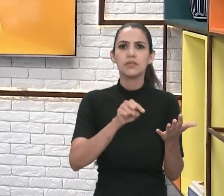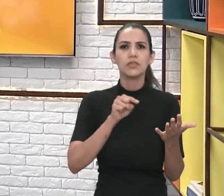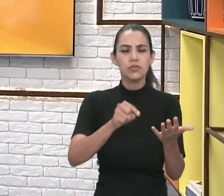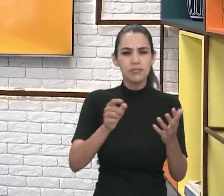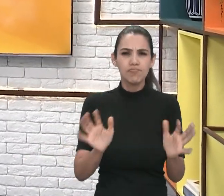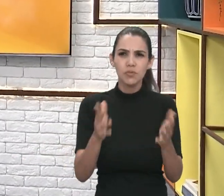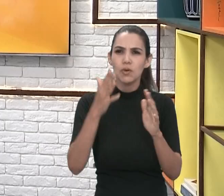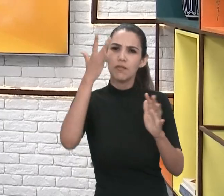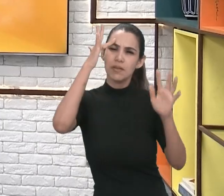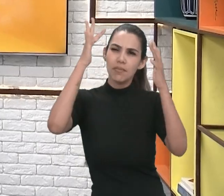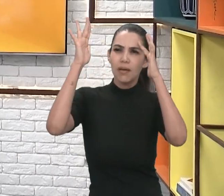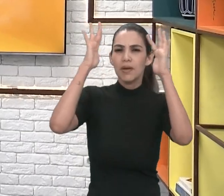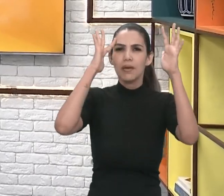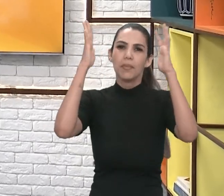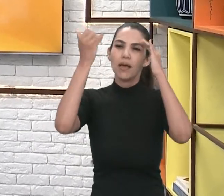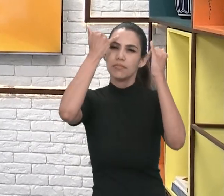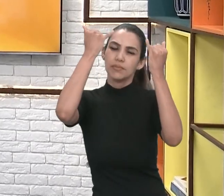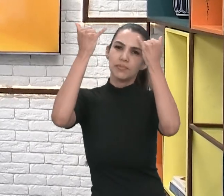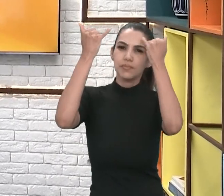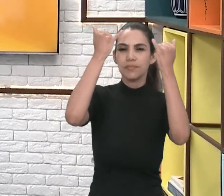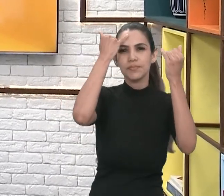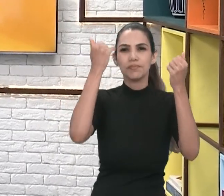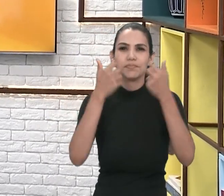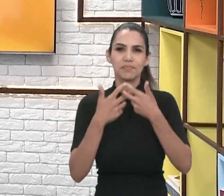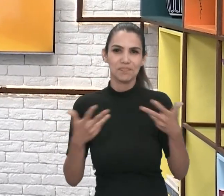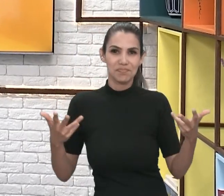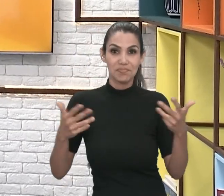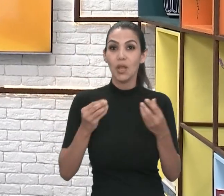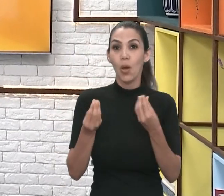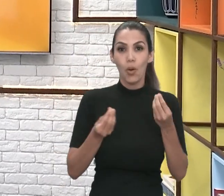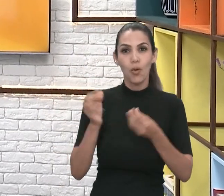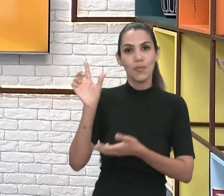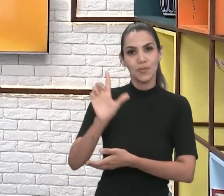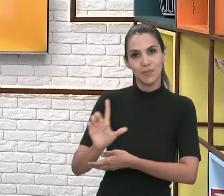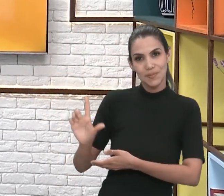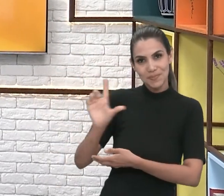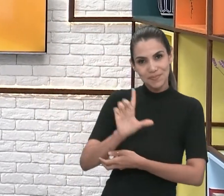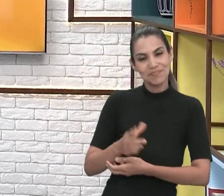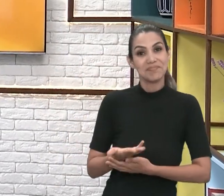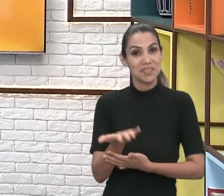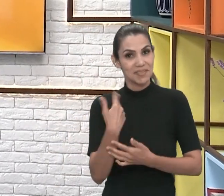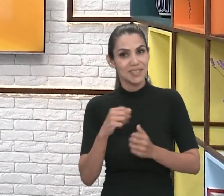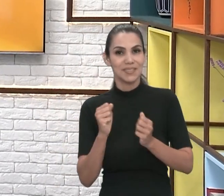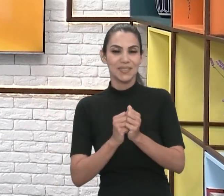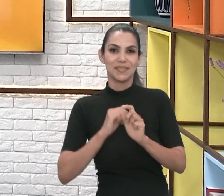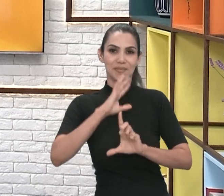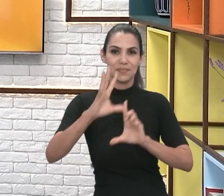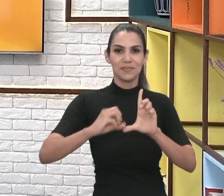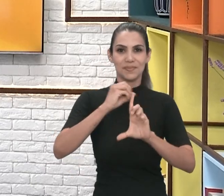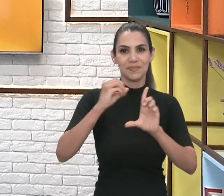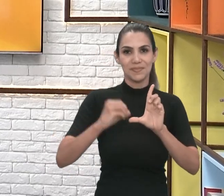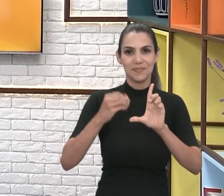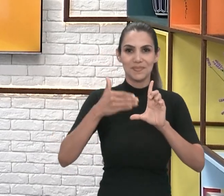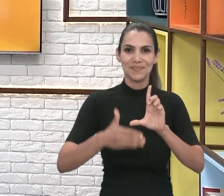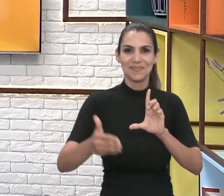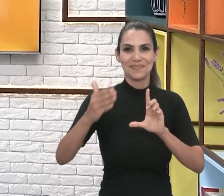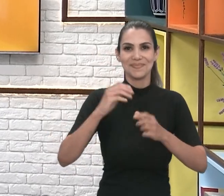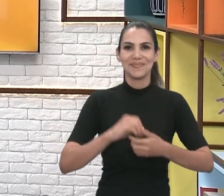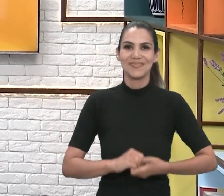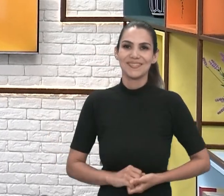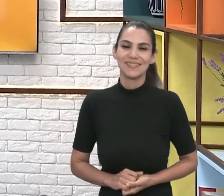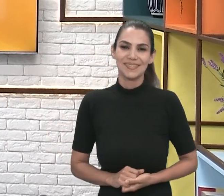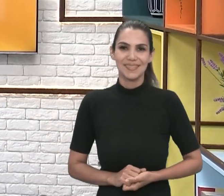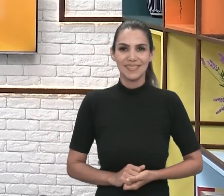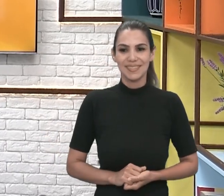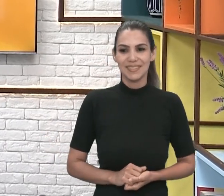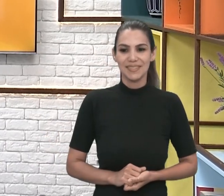imaginação, a criatividade e a inventividade por meio da literatura infantil. Então fique com a gente porque o Mundo UFG já está no ar.